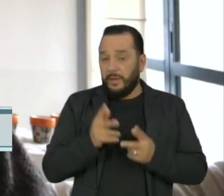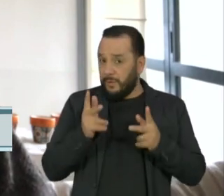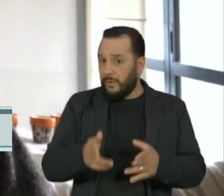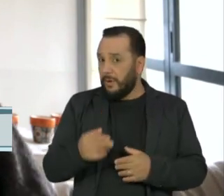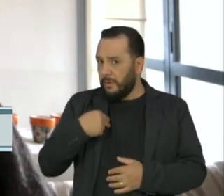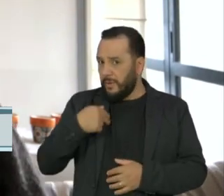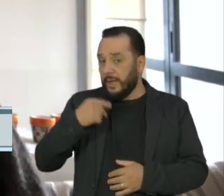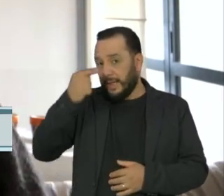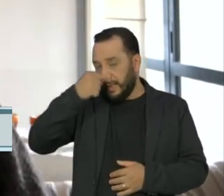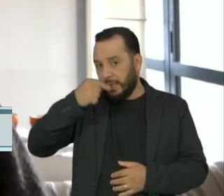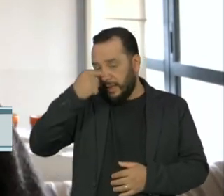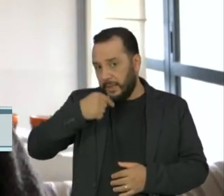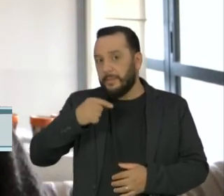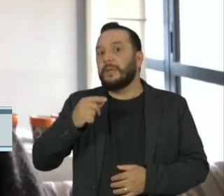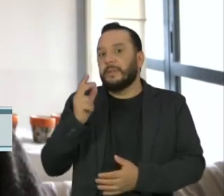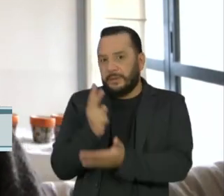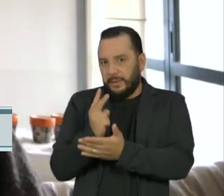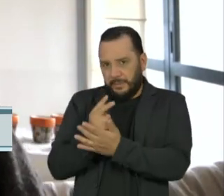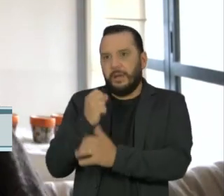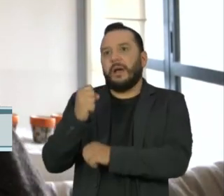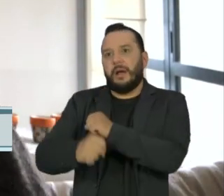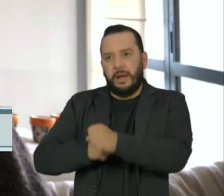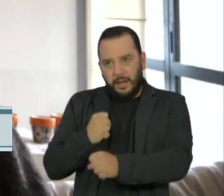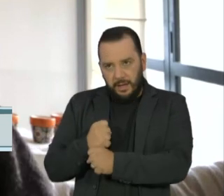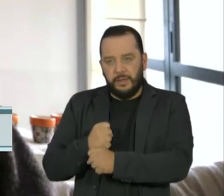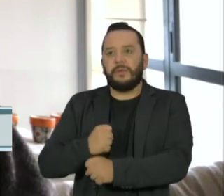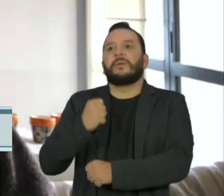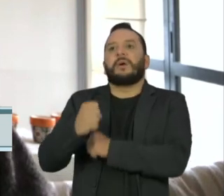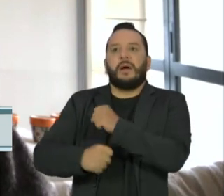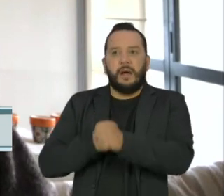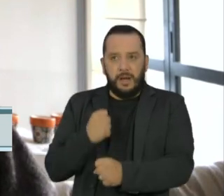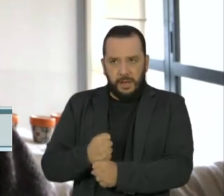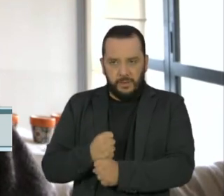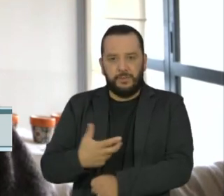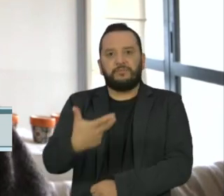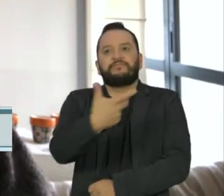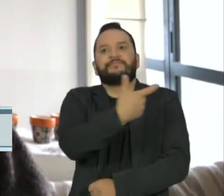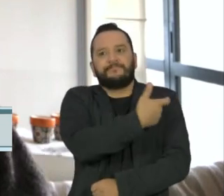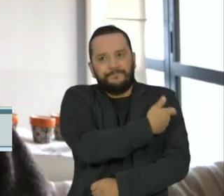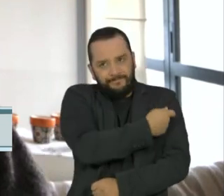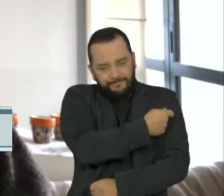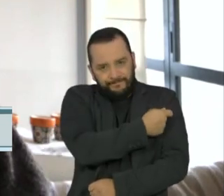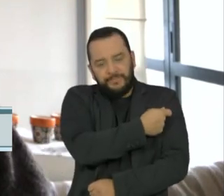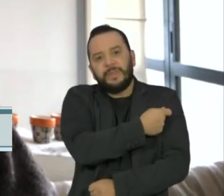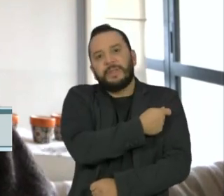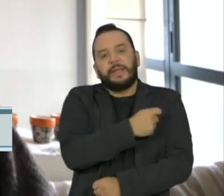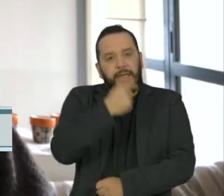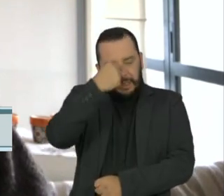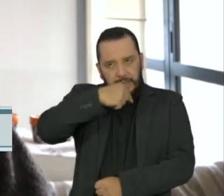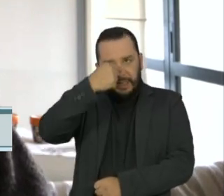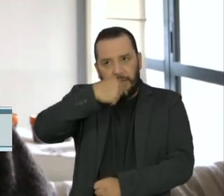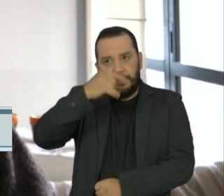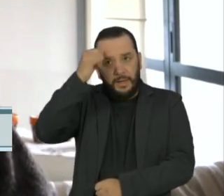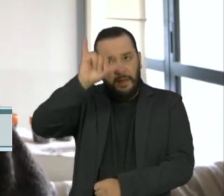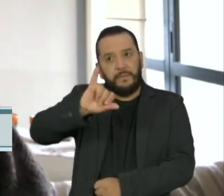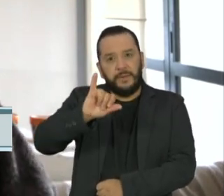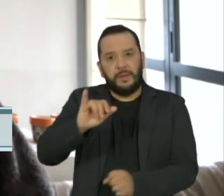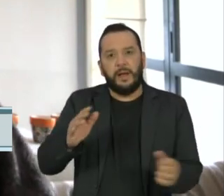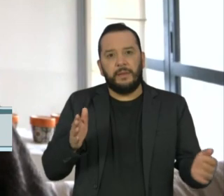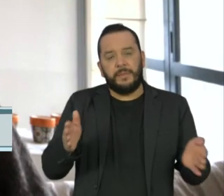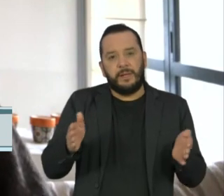do vírus, as campanhas de vacinação que visam imunizar contra os vírus que circularão naquela